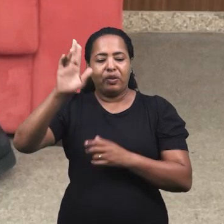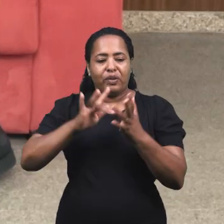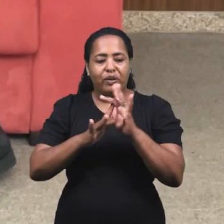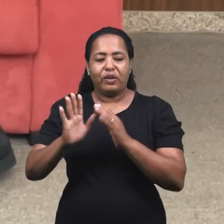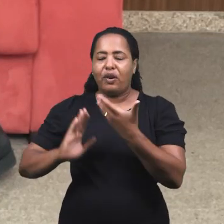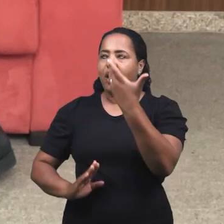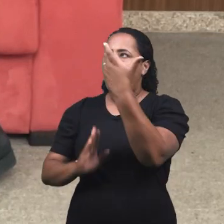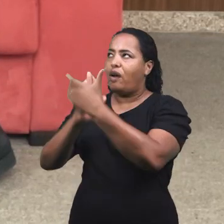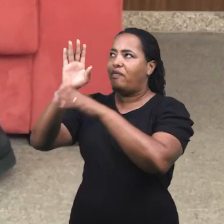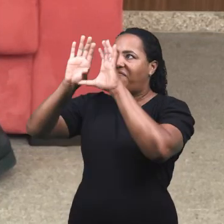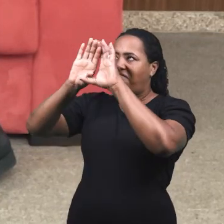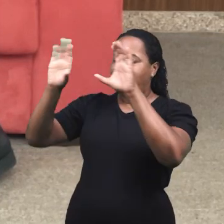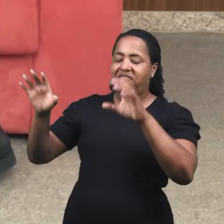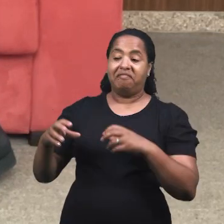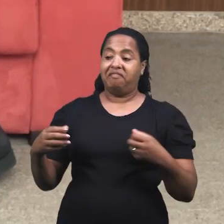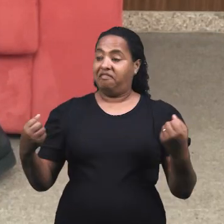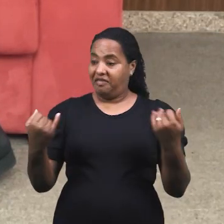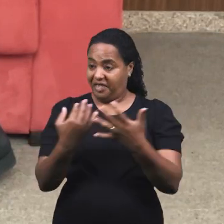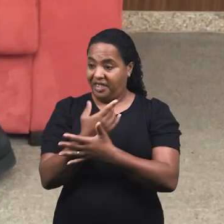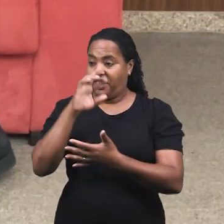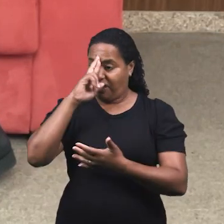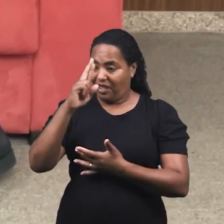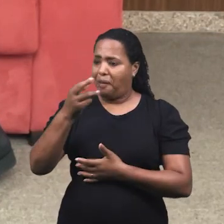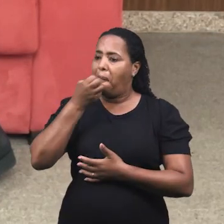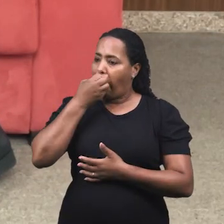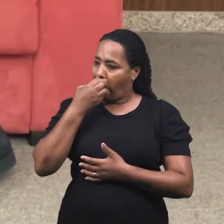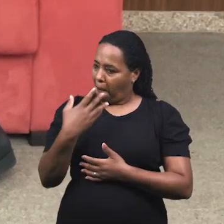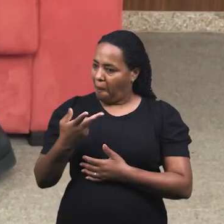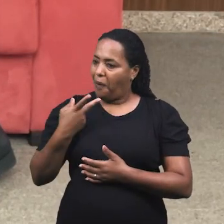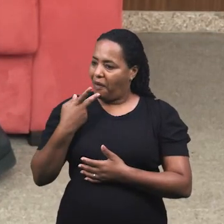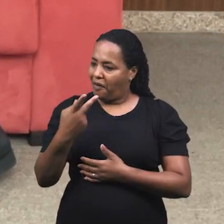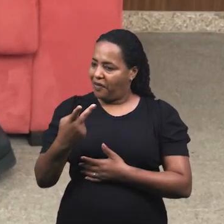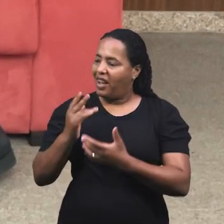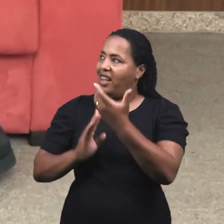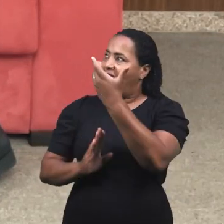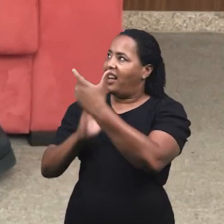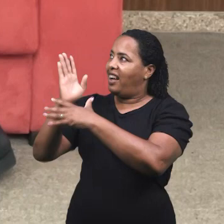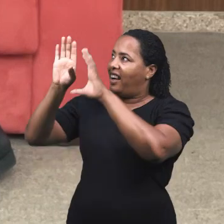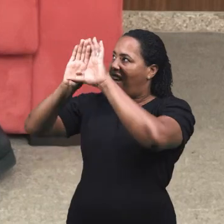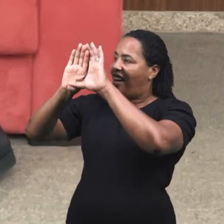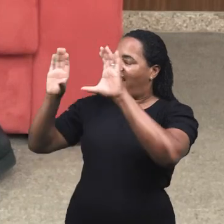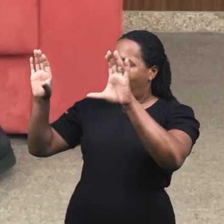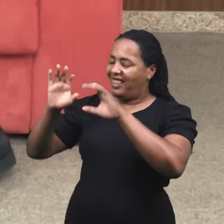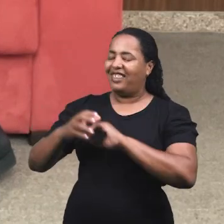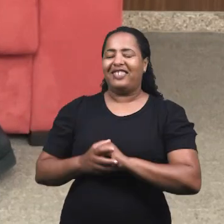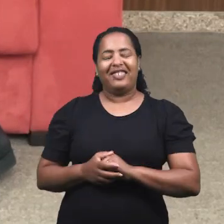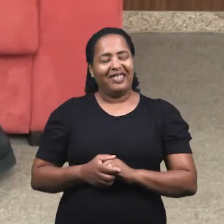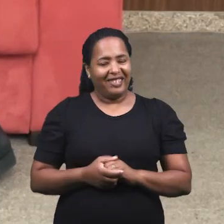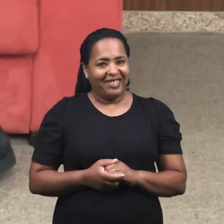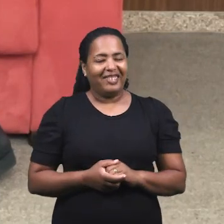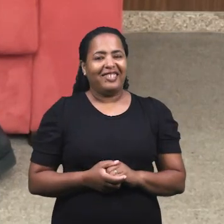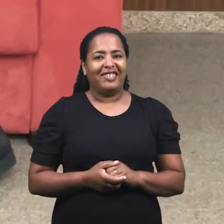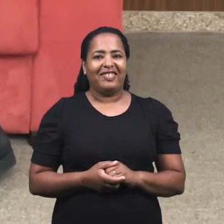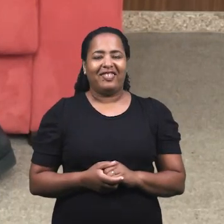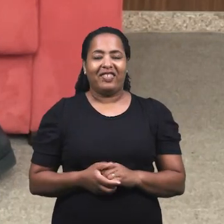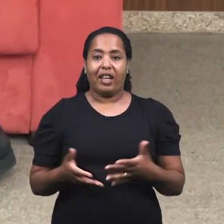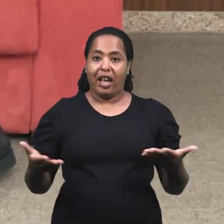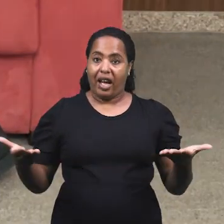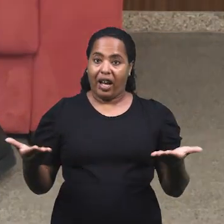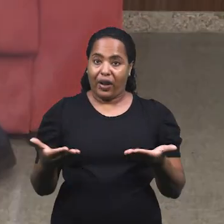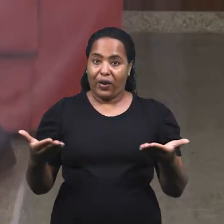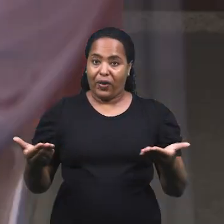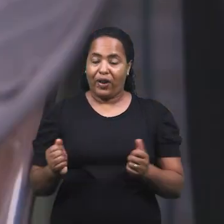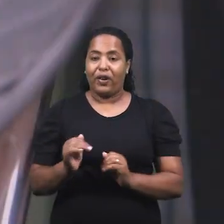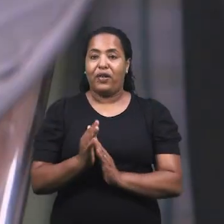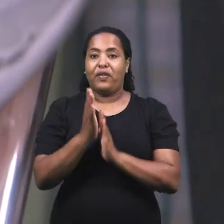sustentando e nós, em nome de Jesus, entraremos na terra. Glória a Jesus. Muito boa essa palavra. Entraremos na terra.